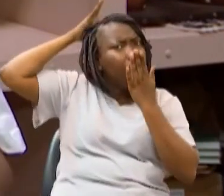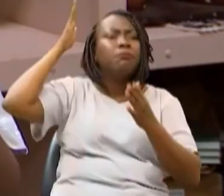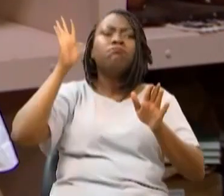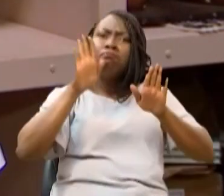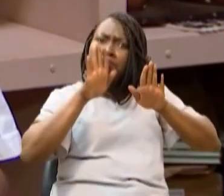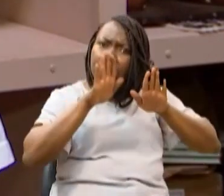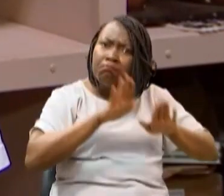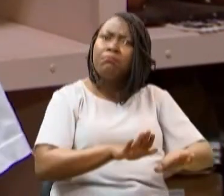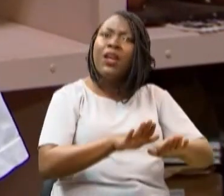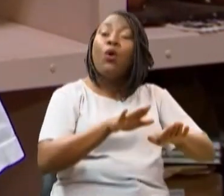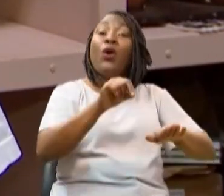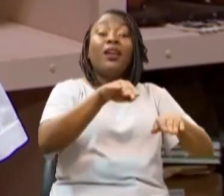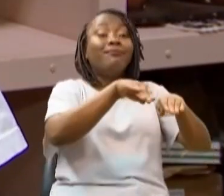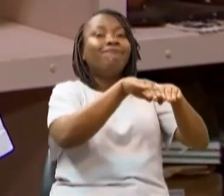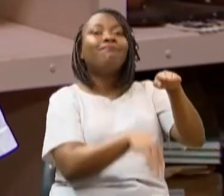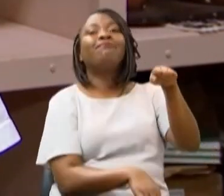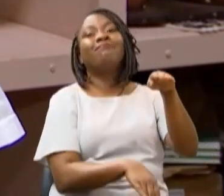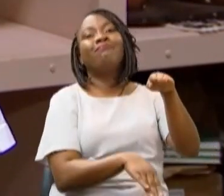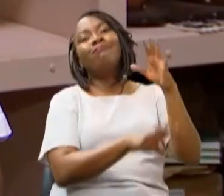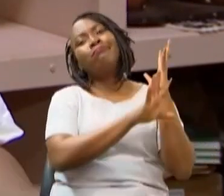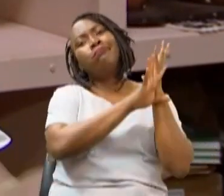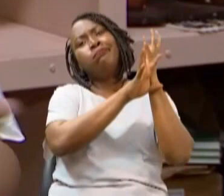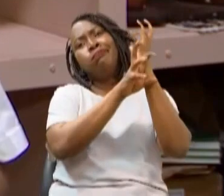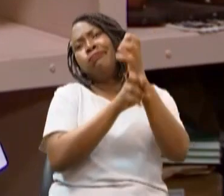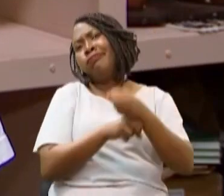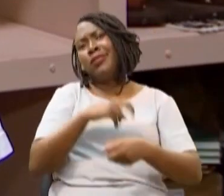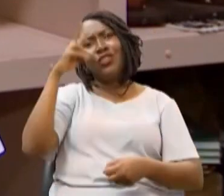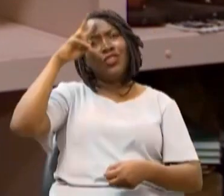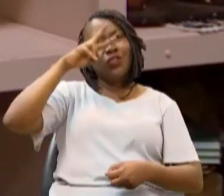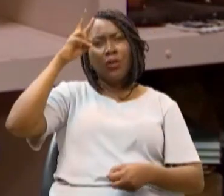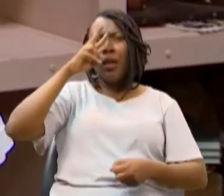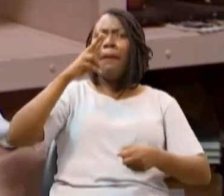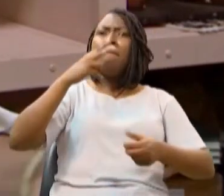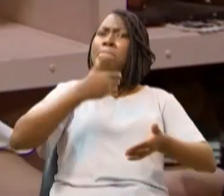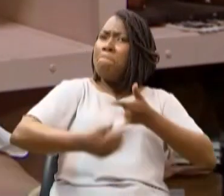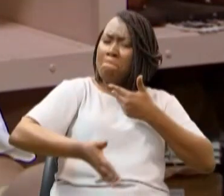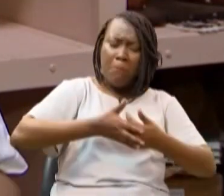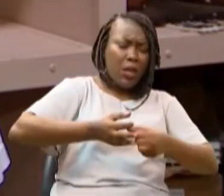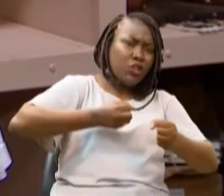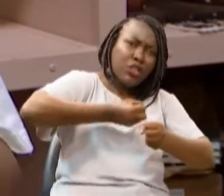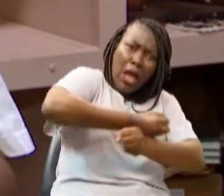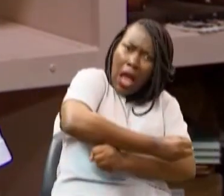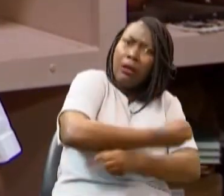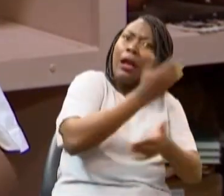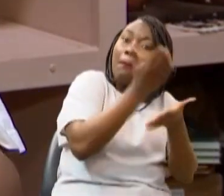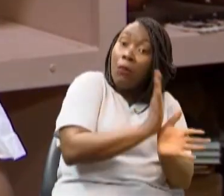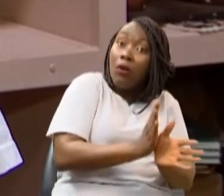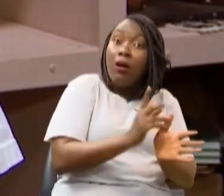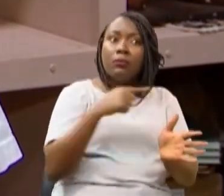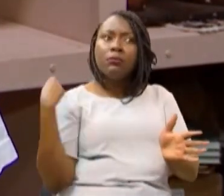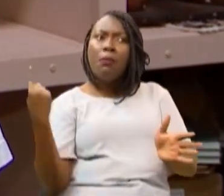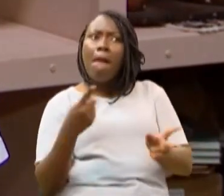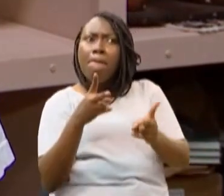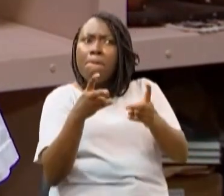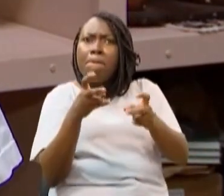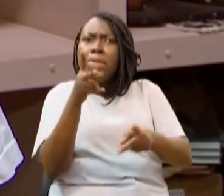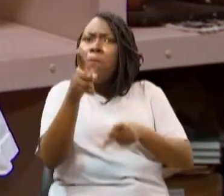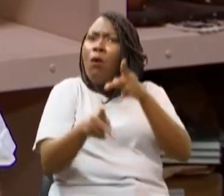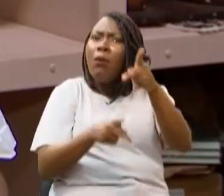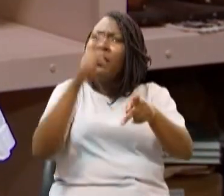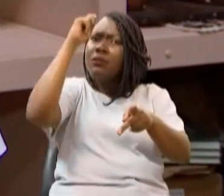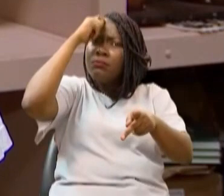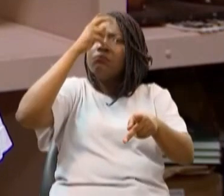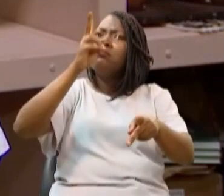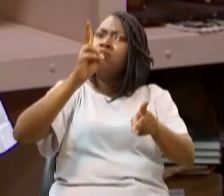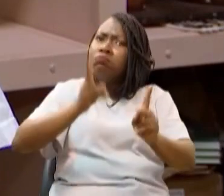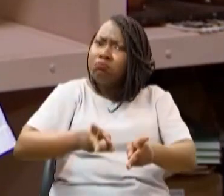populações negras e indígenas permaneçam nos lugares de desigualdade ao longo de toda a nossa história. Mesmo que a escravização tenha terminado,